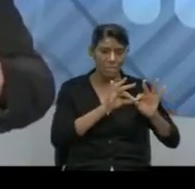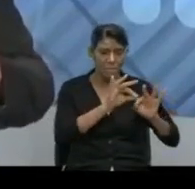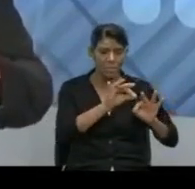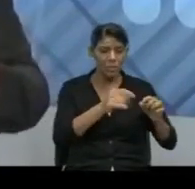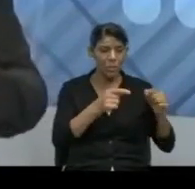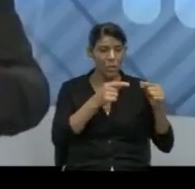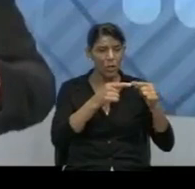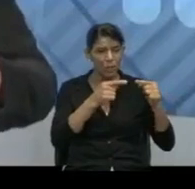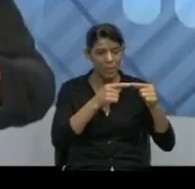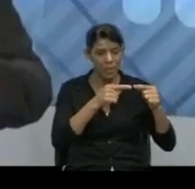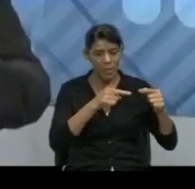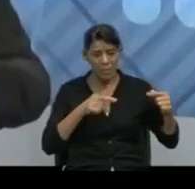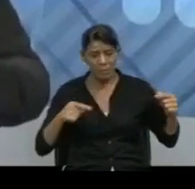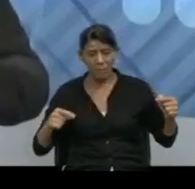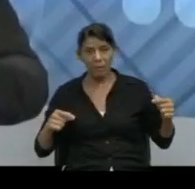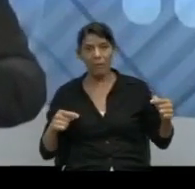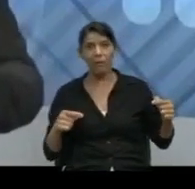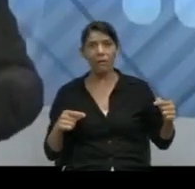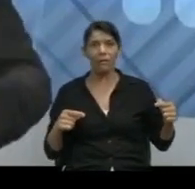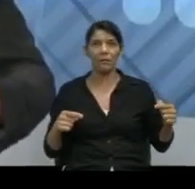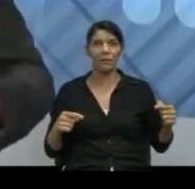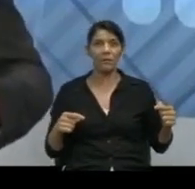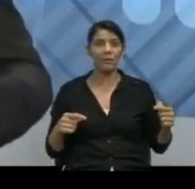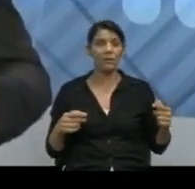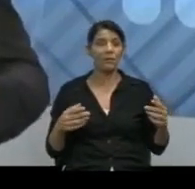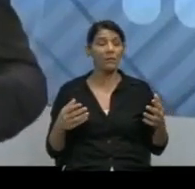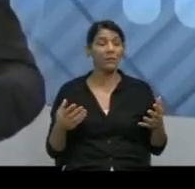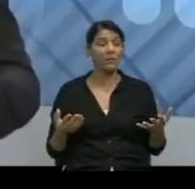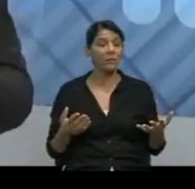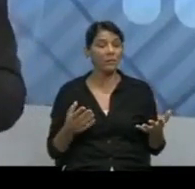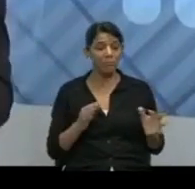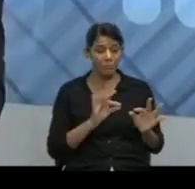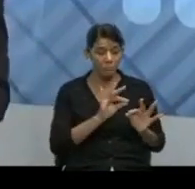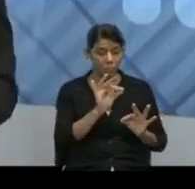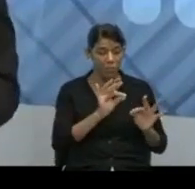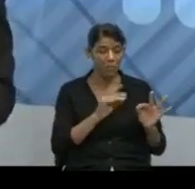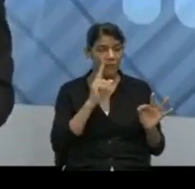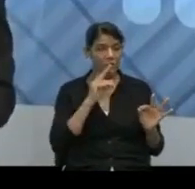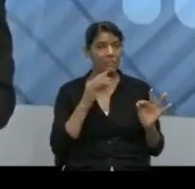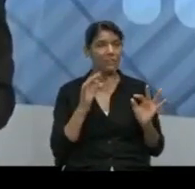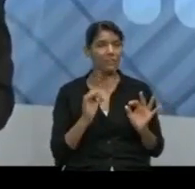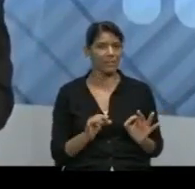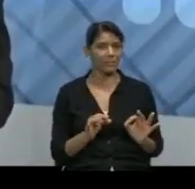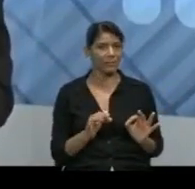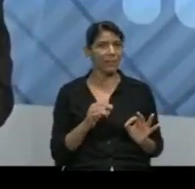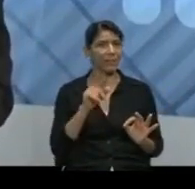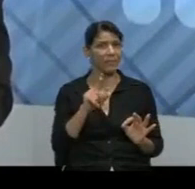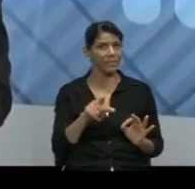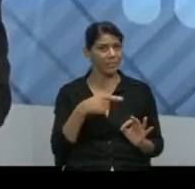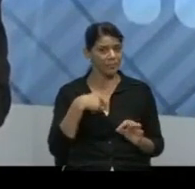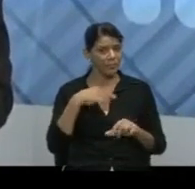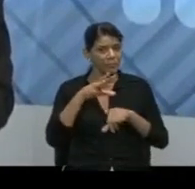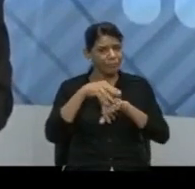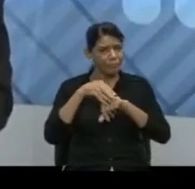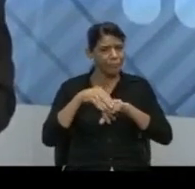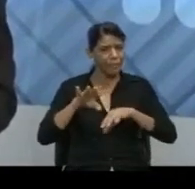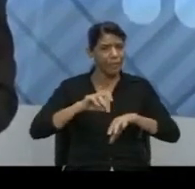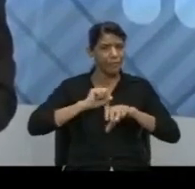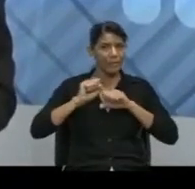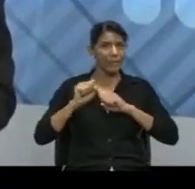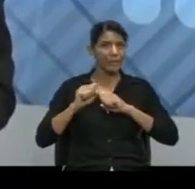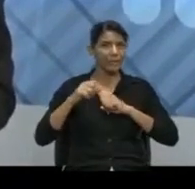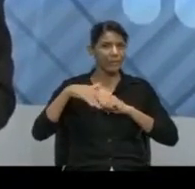com o servente, com o pedreiro, com o mestre de obras, tá? Porque é isso que vai engrandecer o seu conhecimento, é isso que vai te